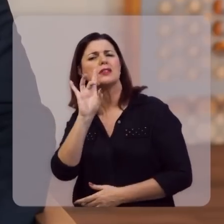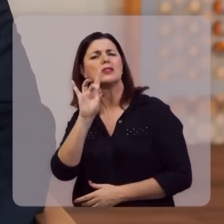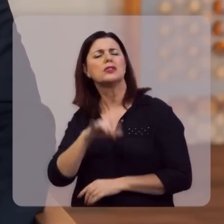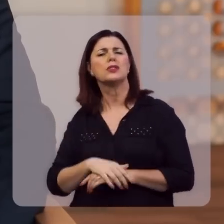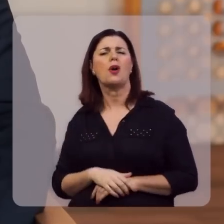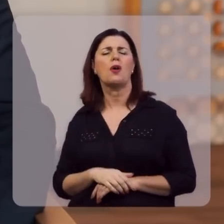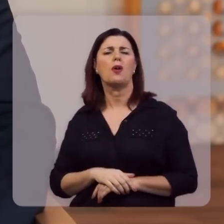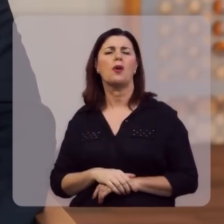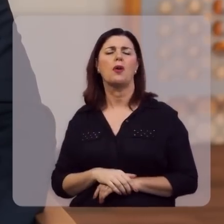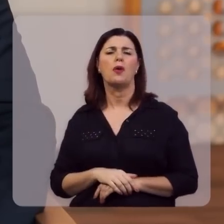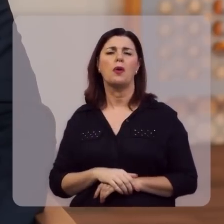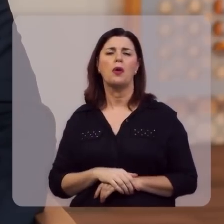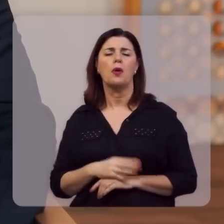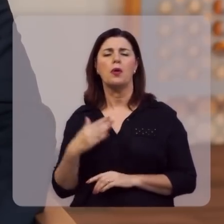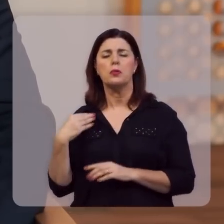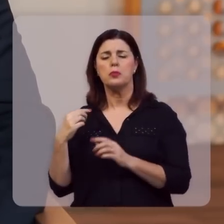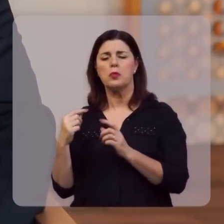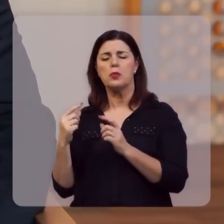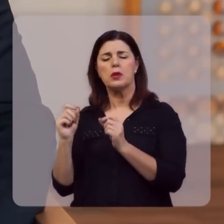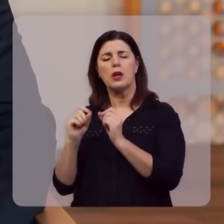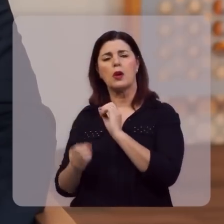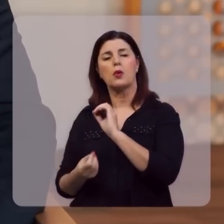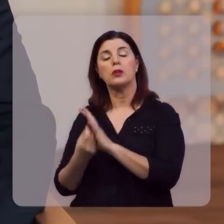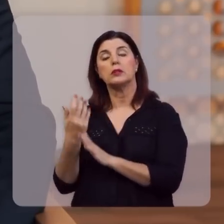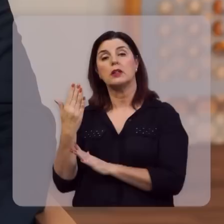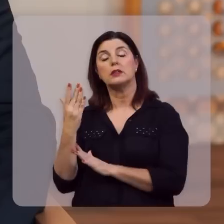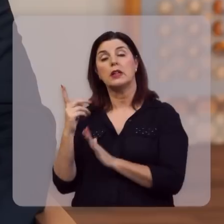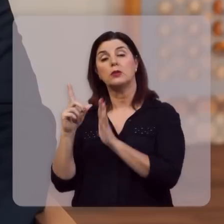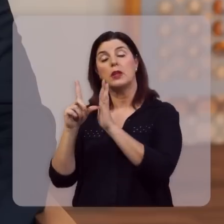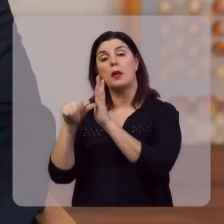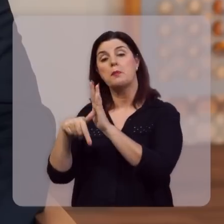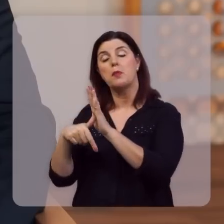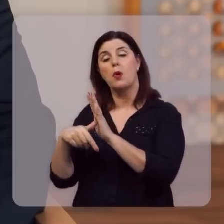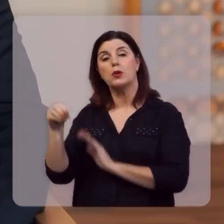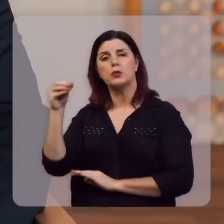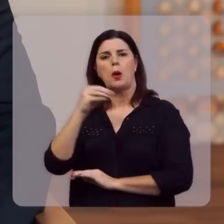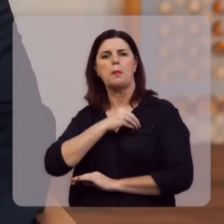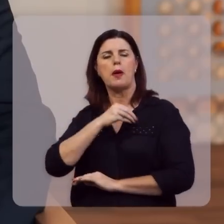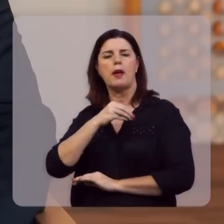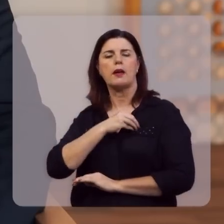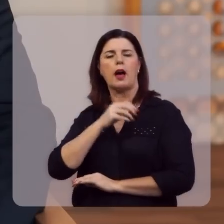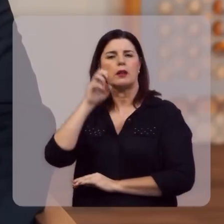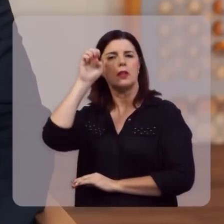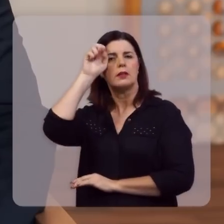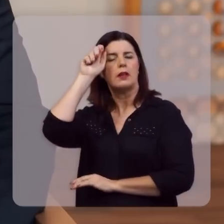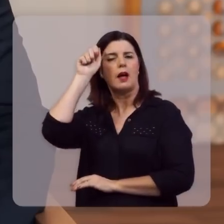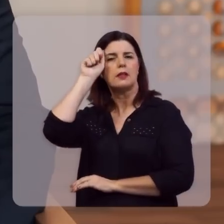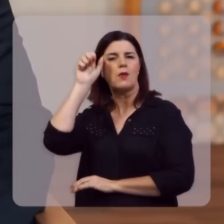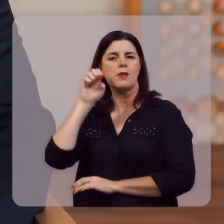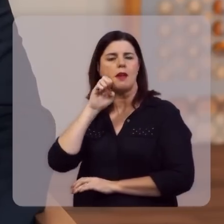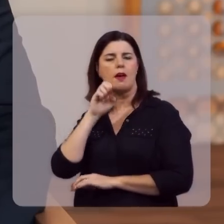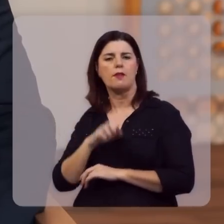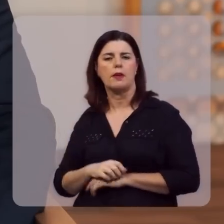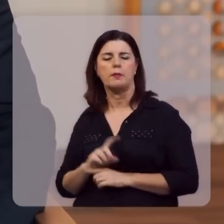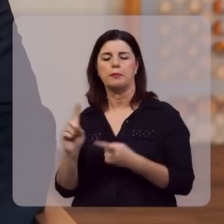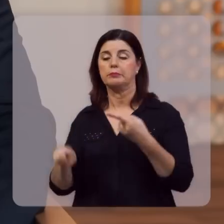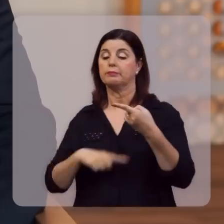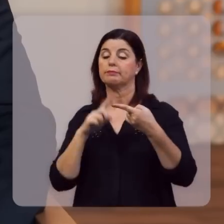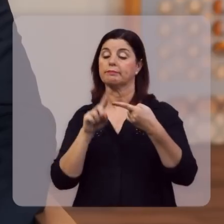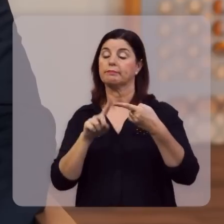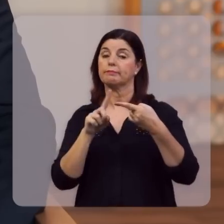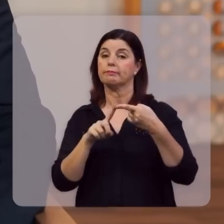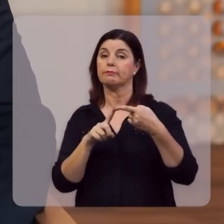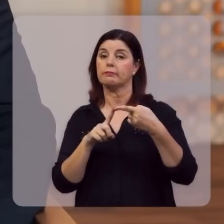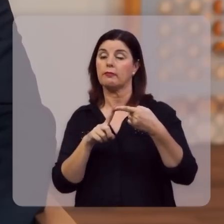olhadinha naquilo que foi o microcosmo da queda depois de Adão e Eva terem pecado. Primeira coisa